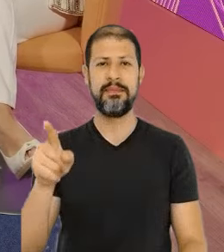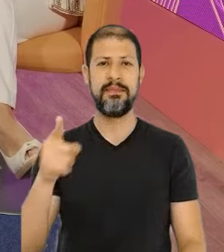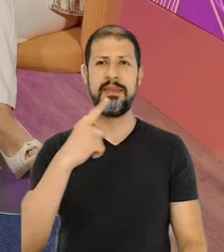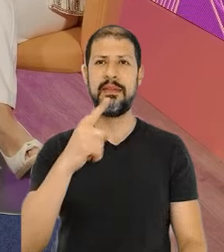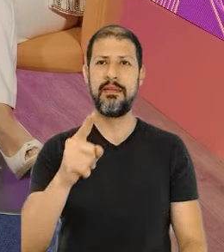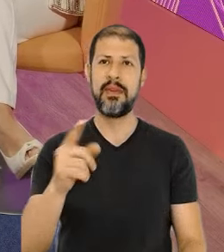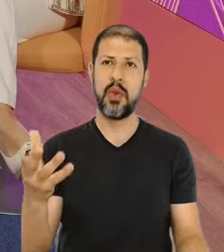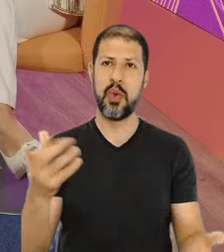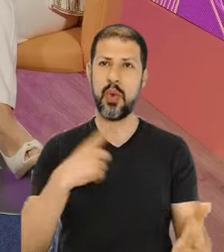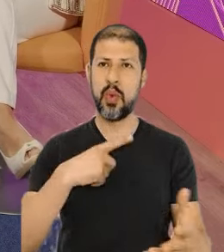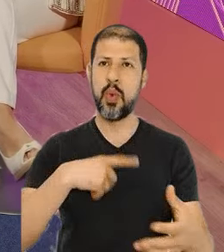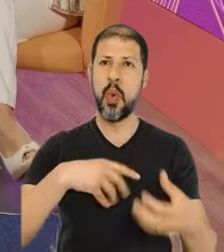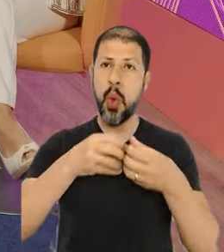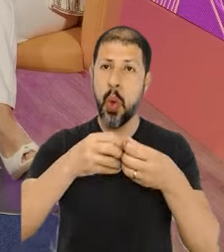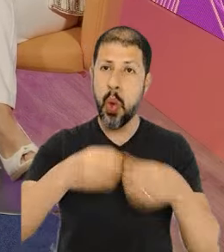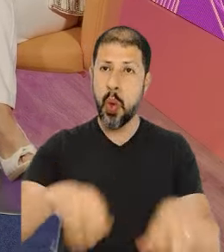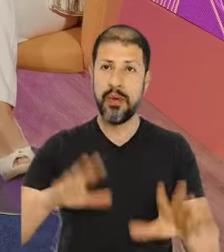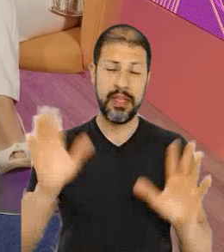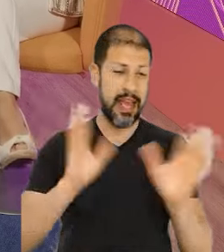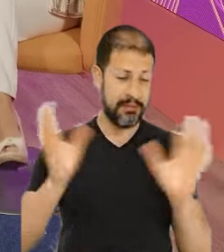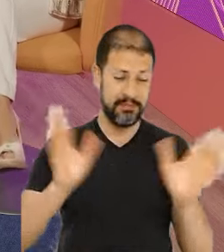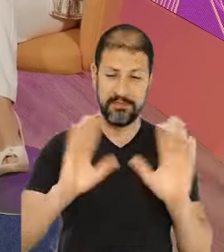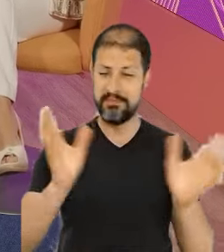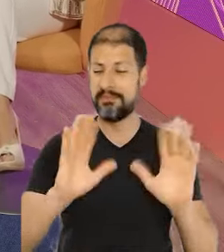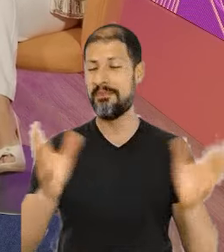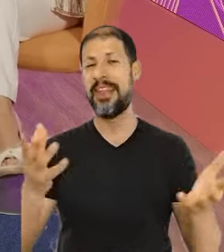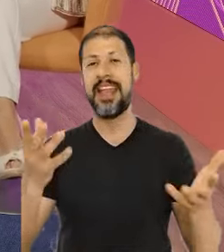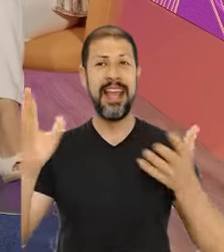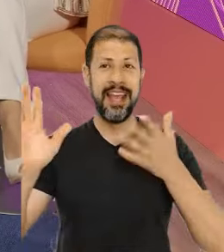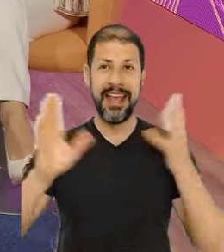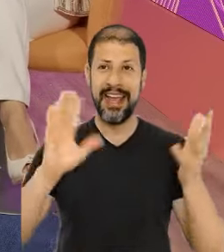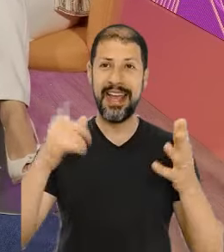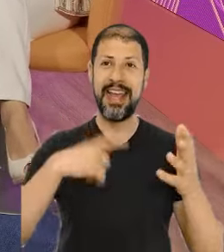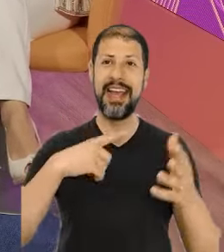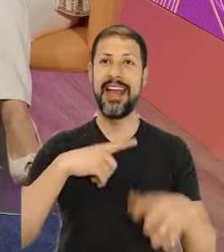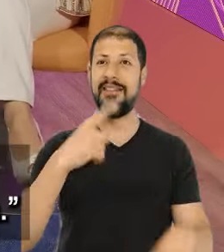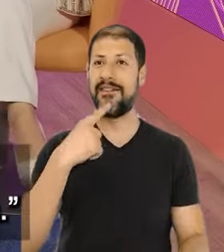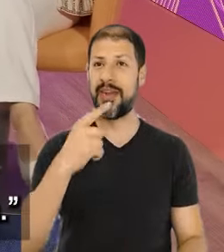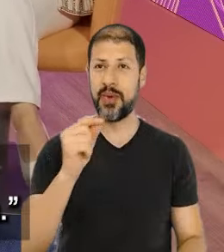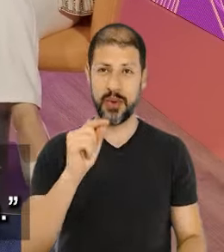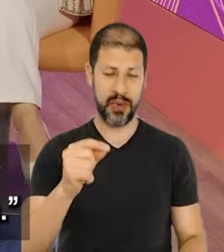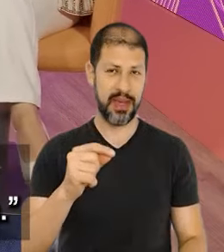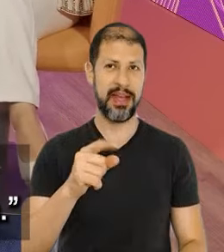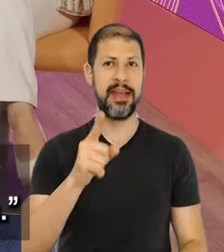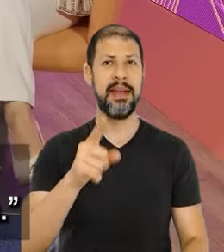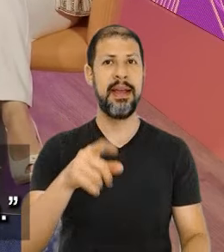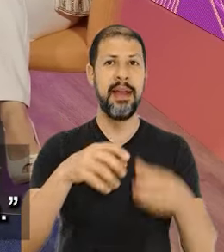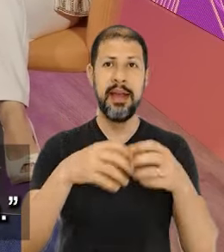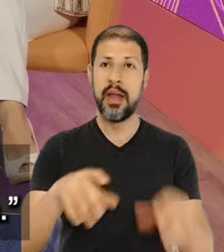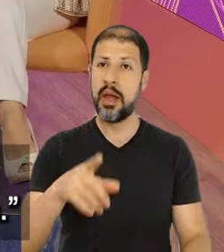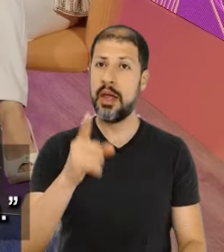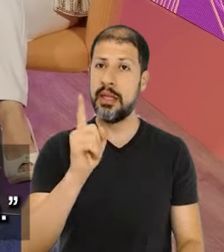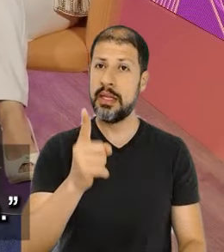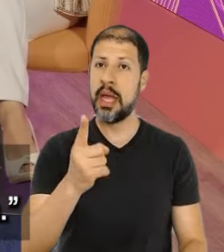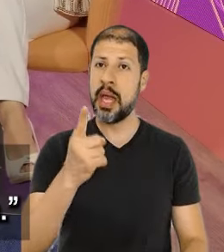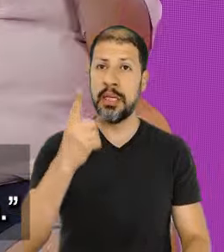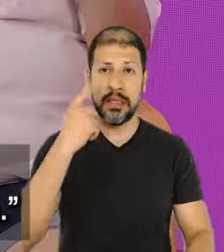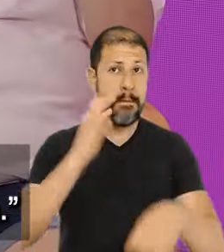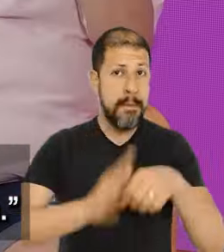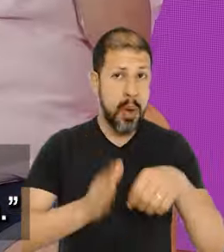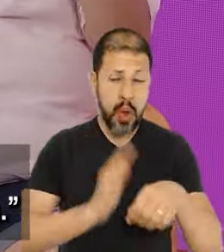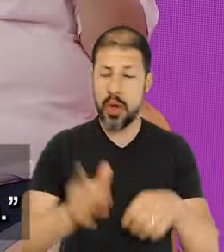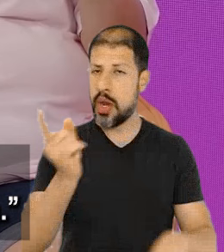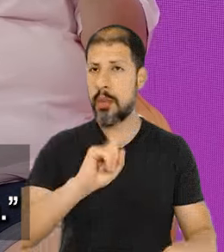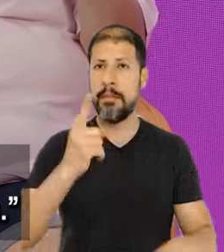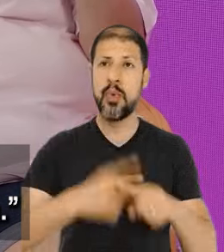fitao cela aí não F ovo aí ela falou assim não ca cebola